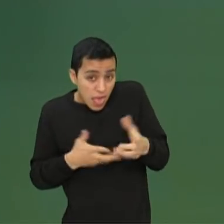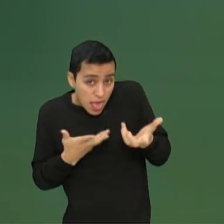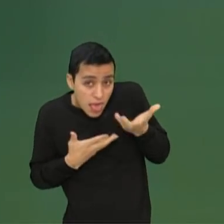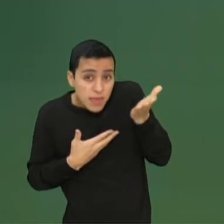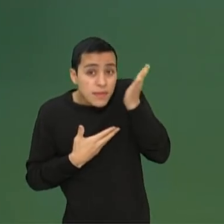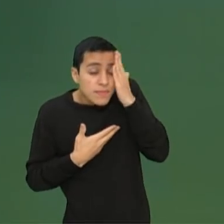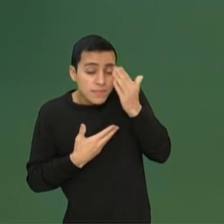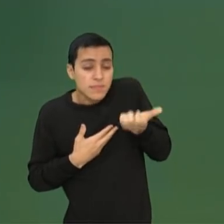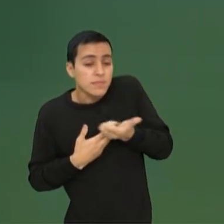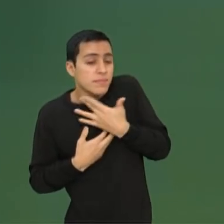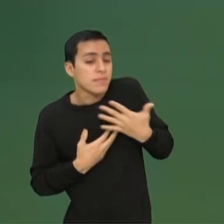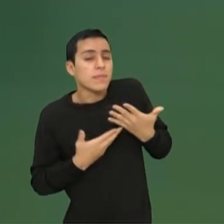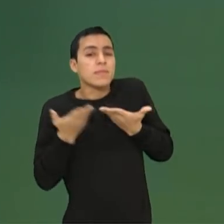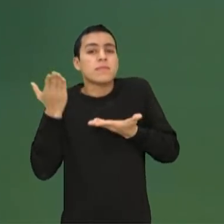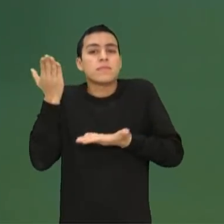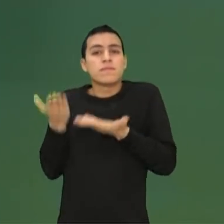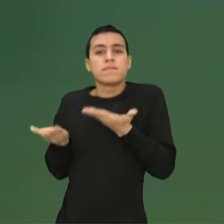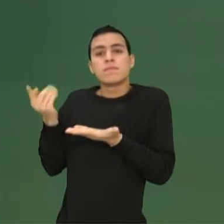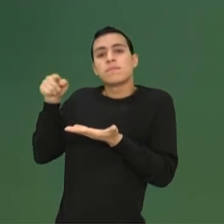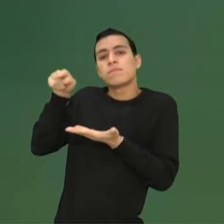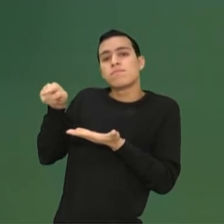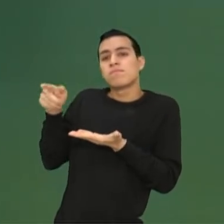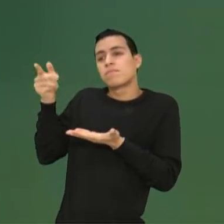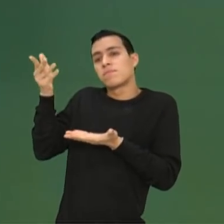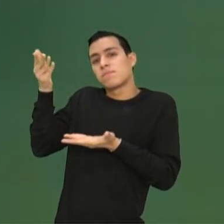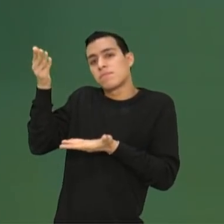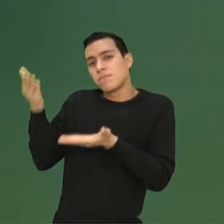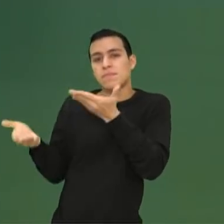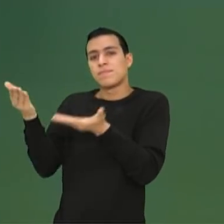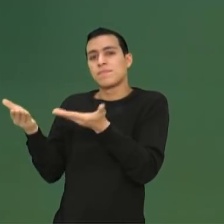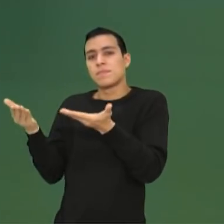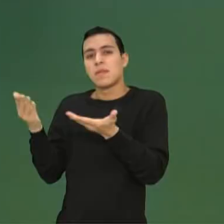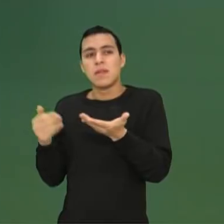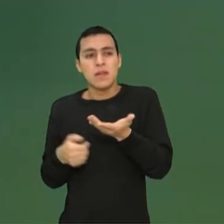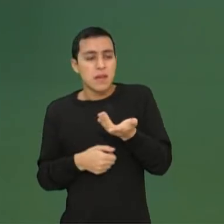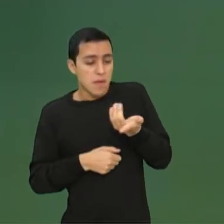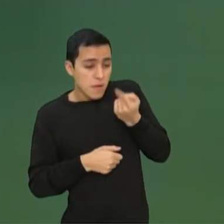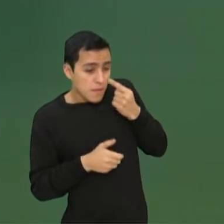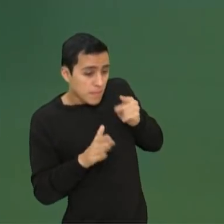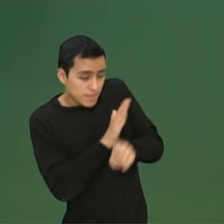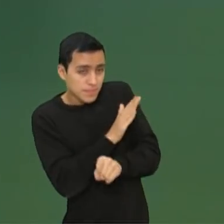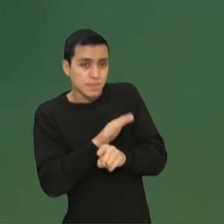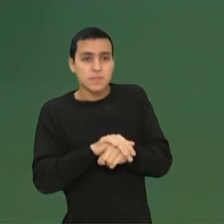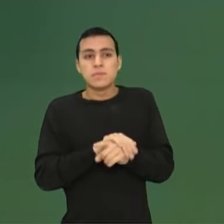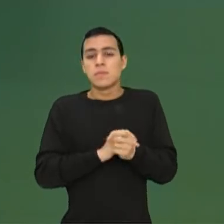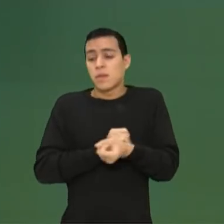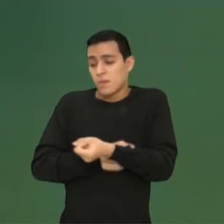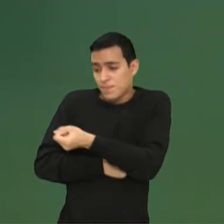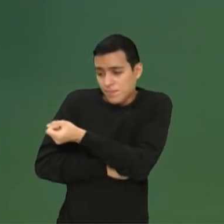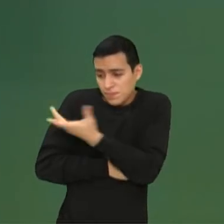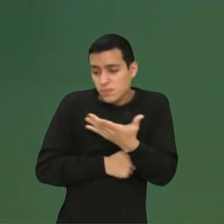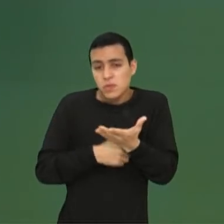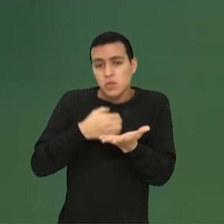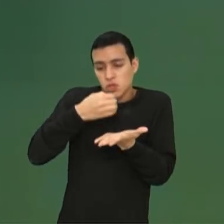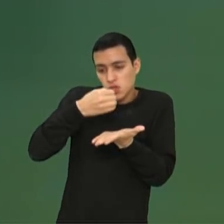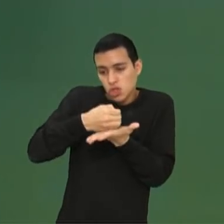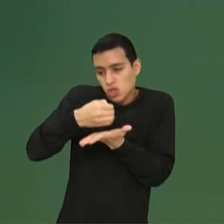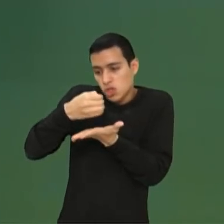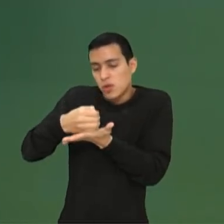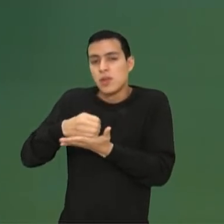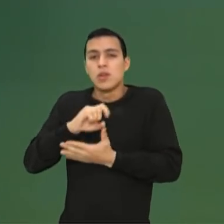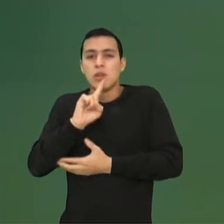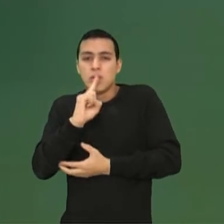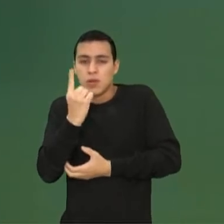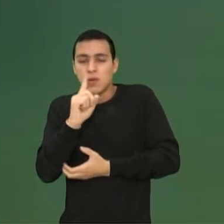quanto peso eu coloco ali para deixar equilibrado. Então, olhem a pergunta. Quantos cilindros de 1